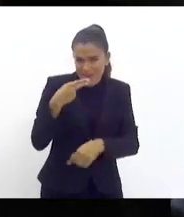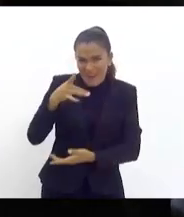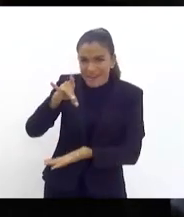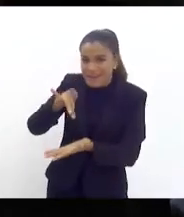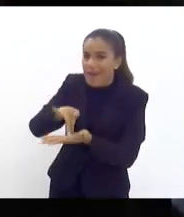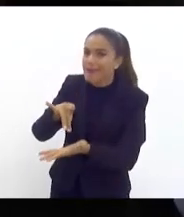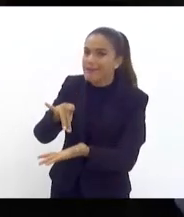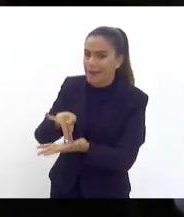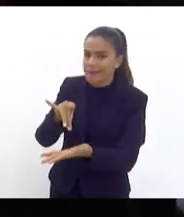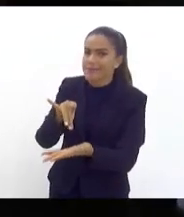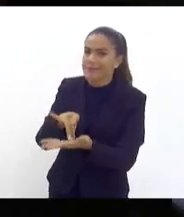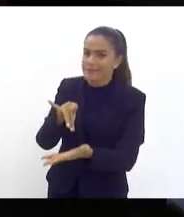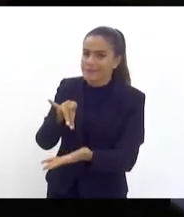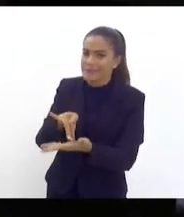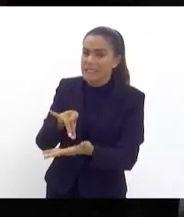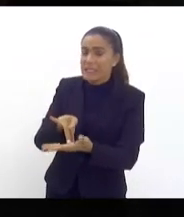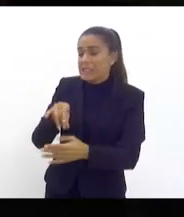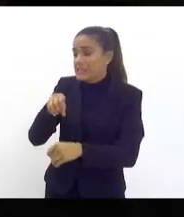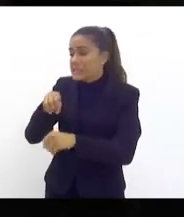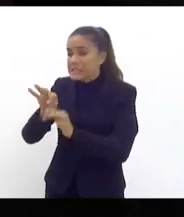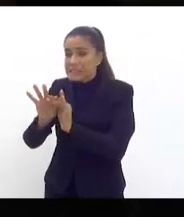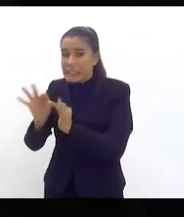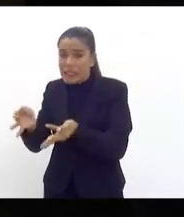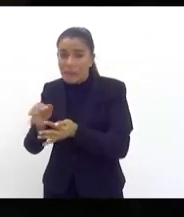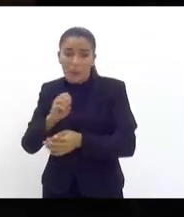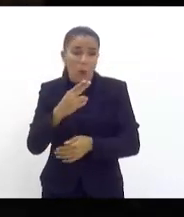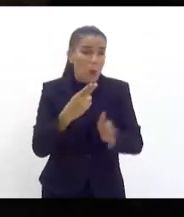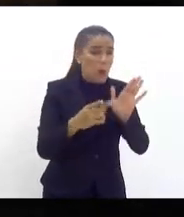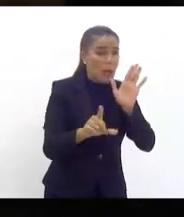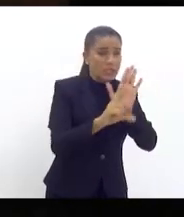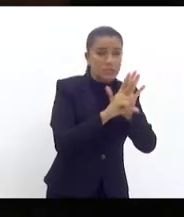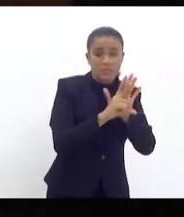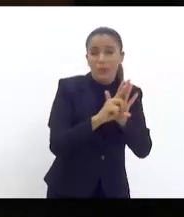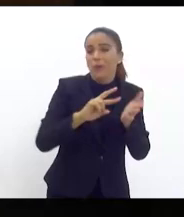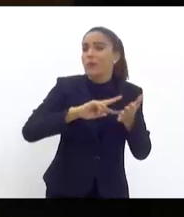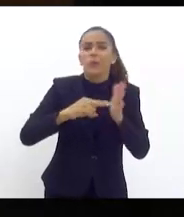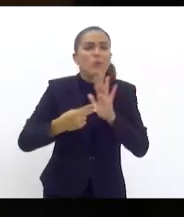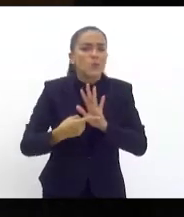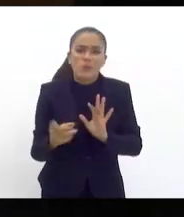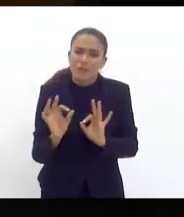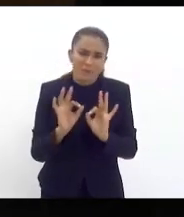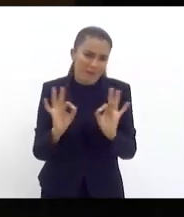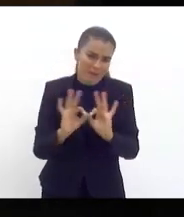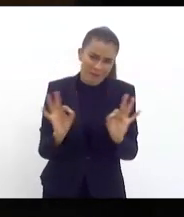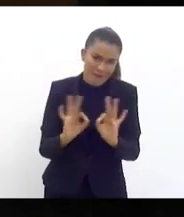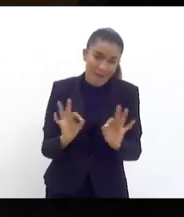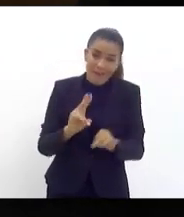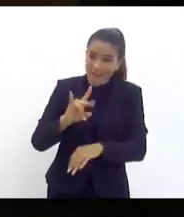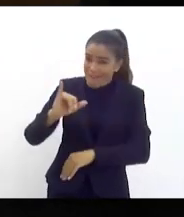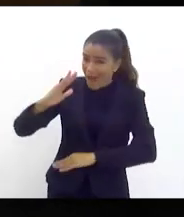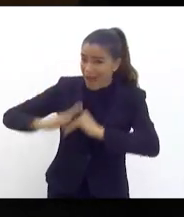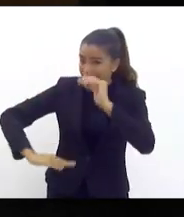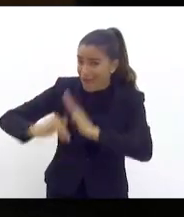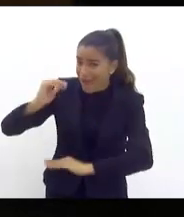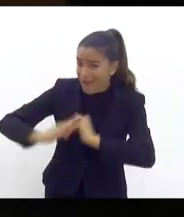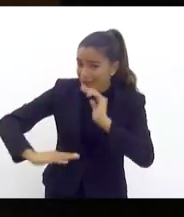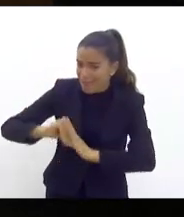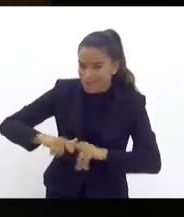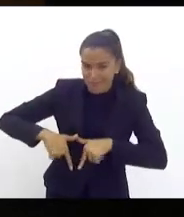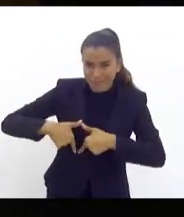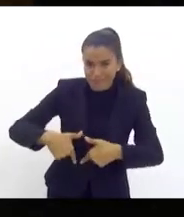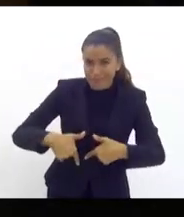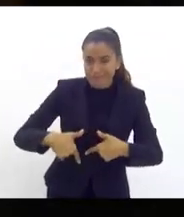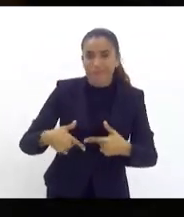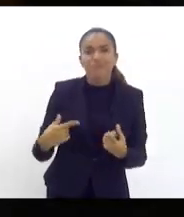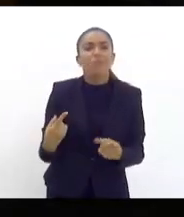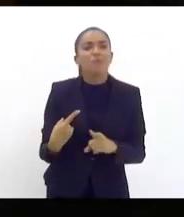verdade, seja simples ou seja legislativa, não significa que vai acontecer na prática nada disso.